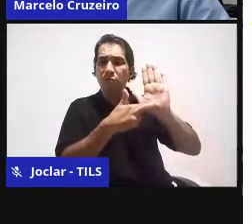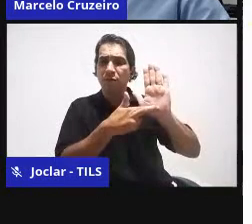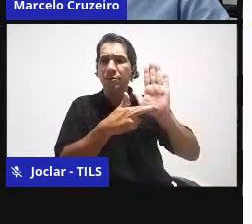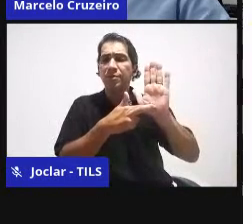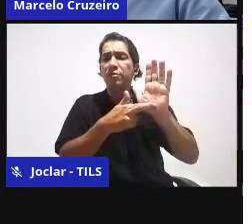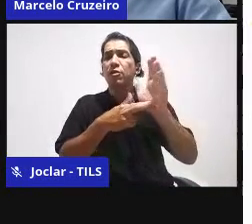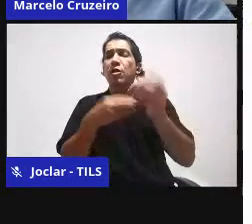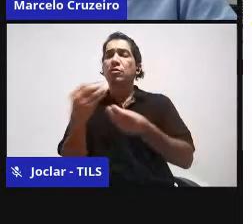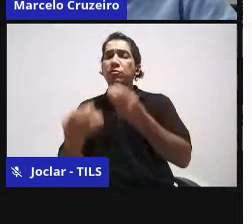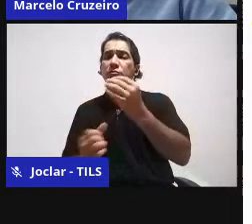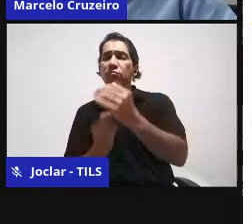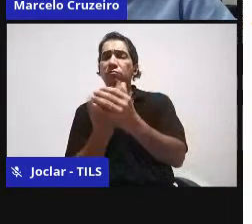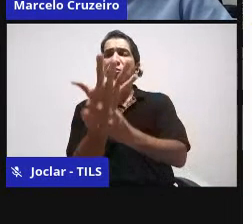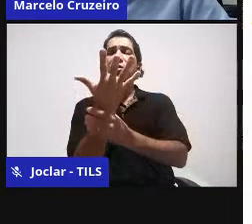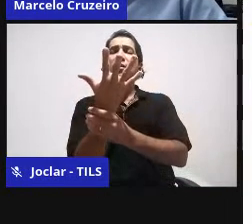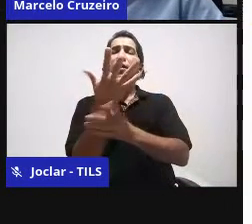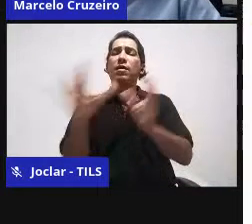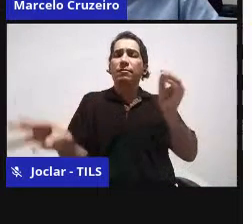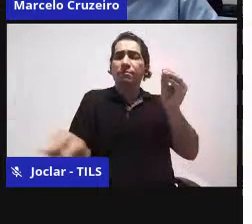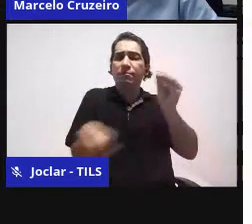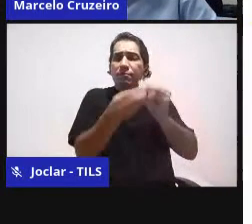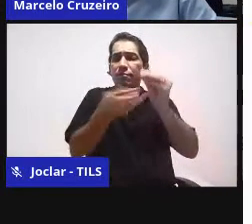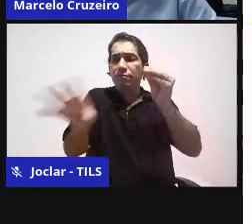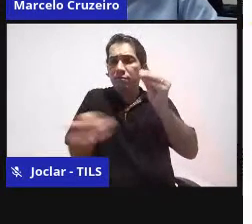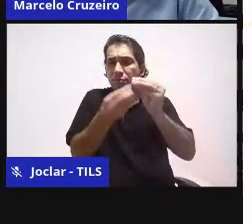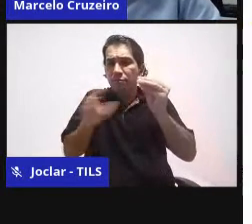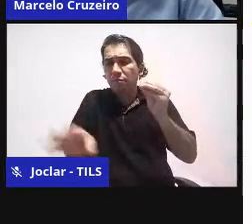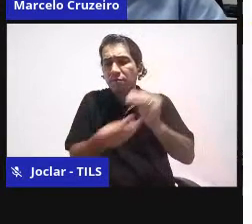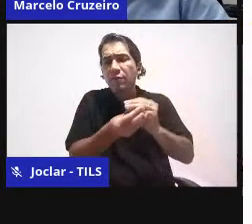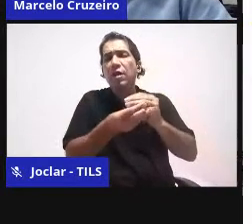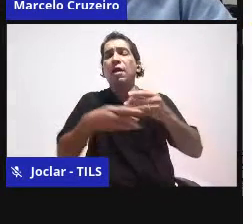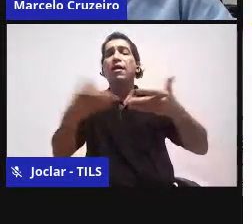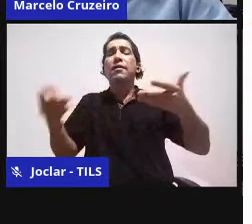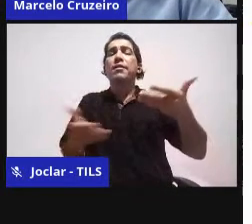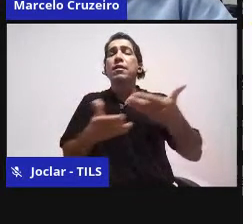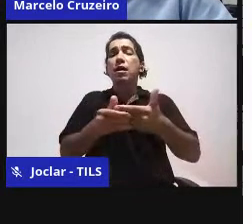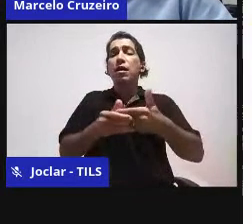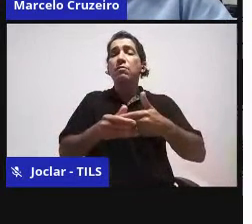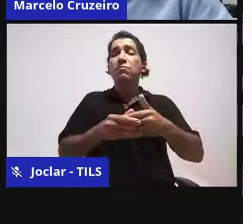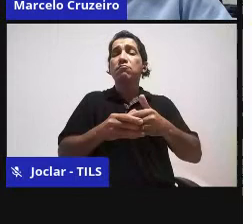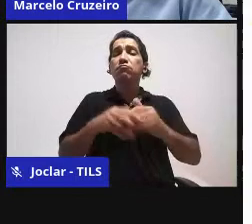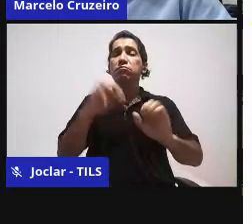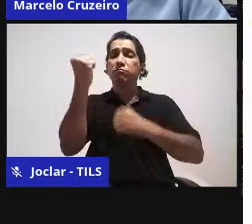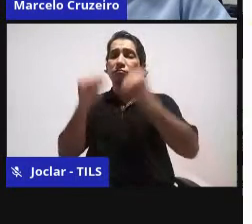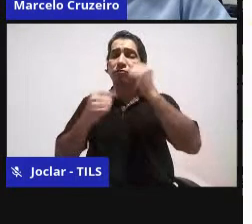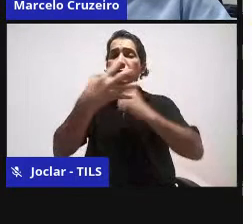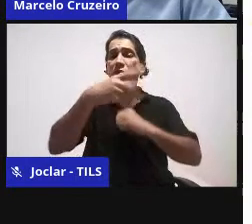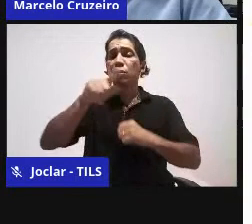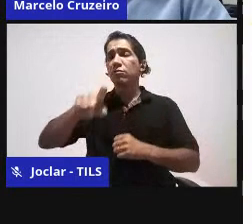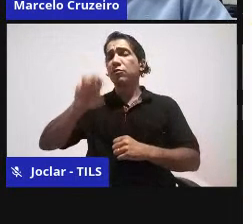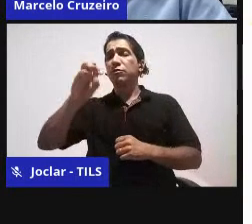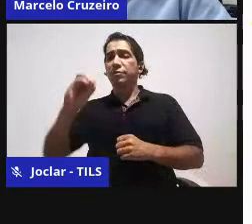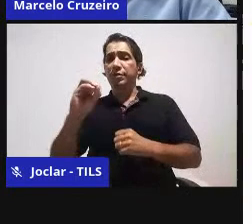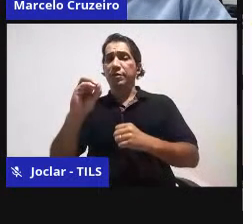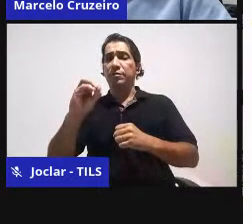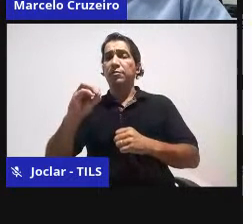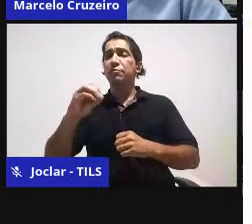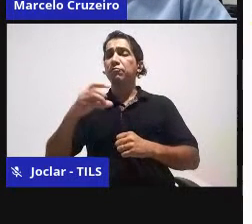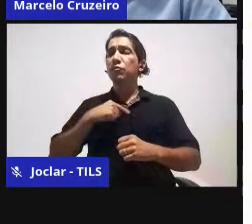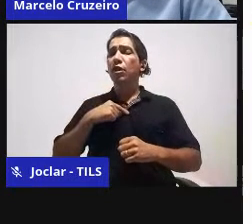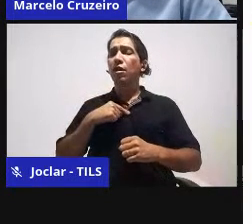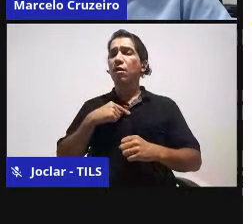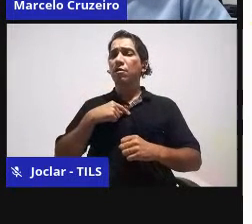4.0. E quem foi responsável por elaborar esse relatório foi a ACATEC, que é a Academia de Tecnologia